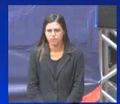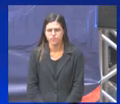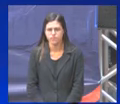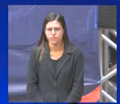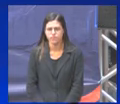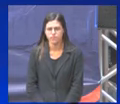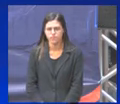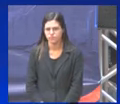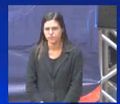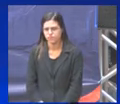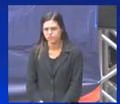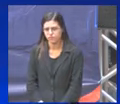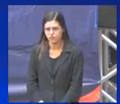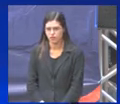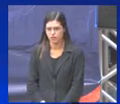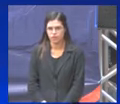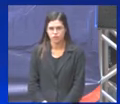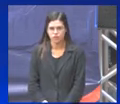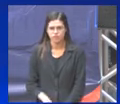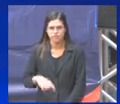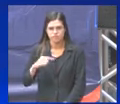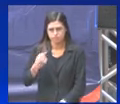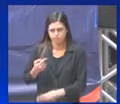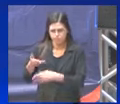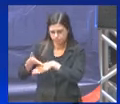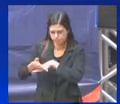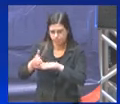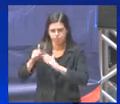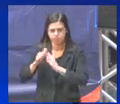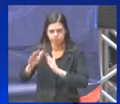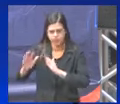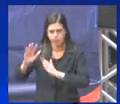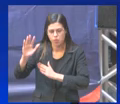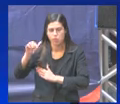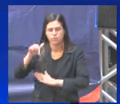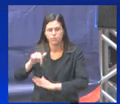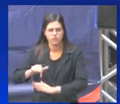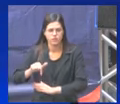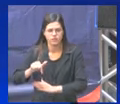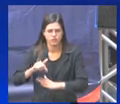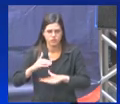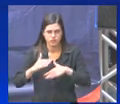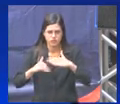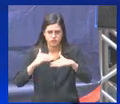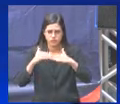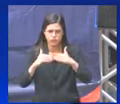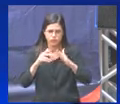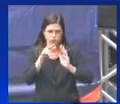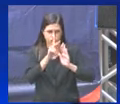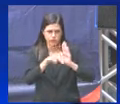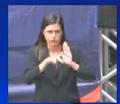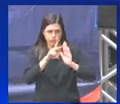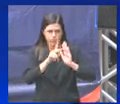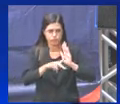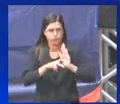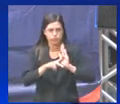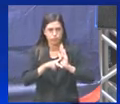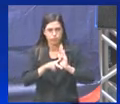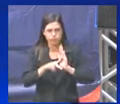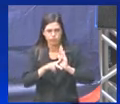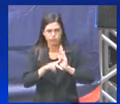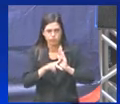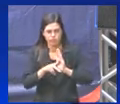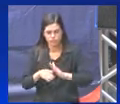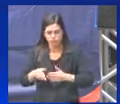E aí nós chegamos até a comunidade, tínhamos desenvolvido um projeto que, ao chegar